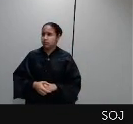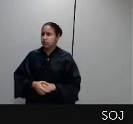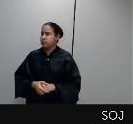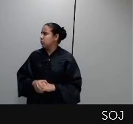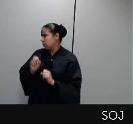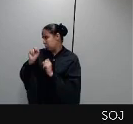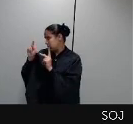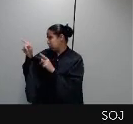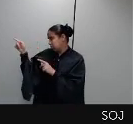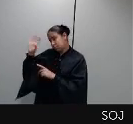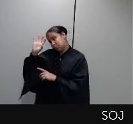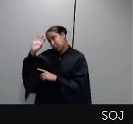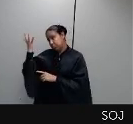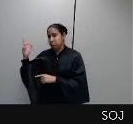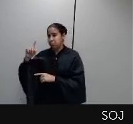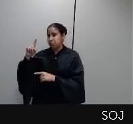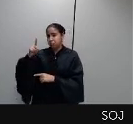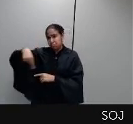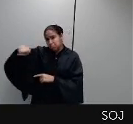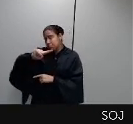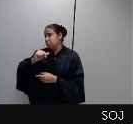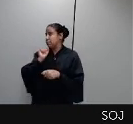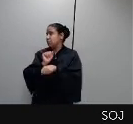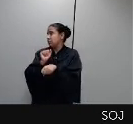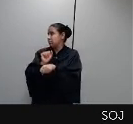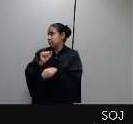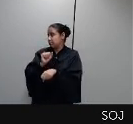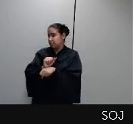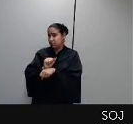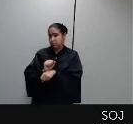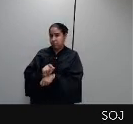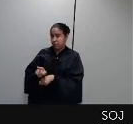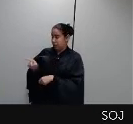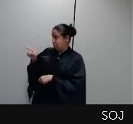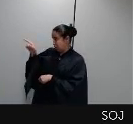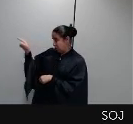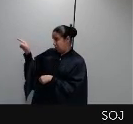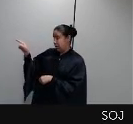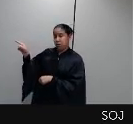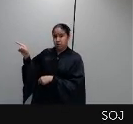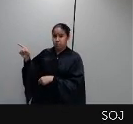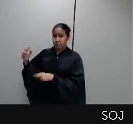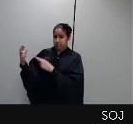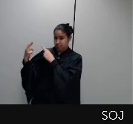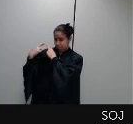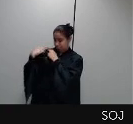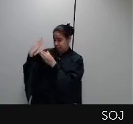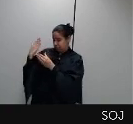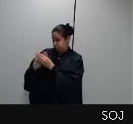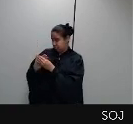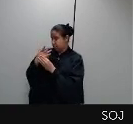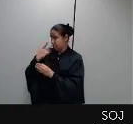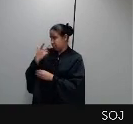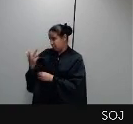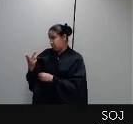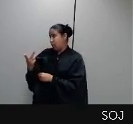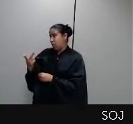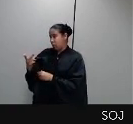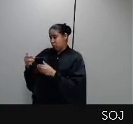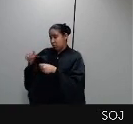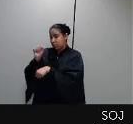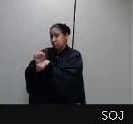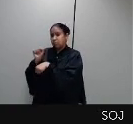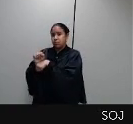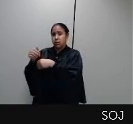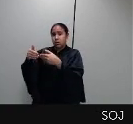após o voto do relator negando provimento ao agravo interno pediu Vista o